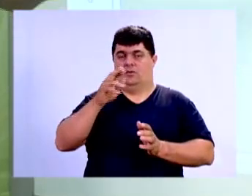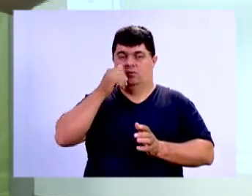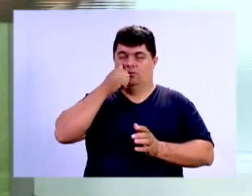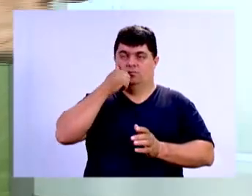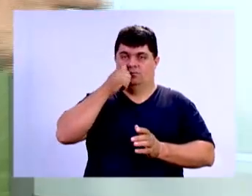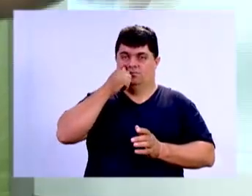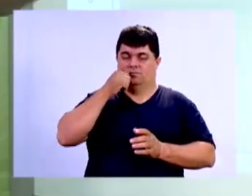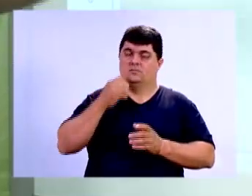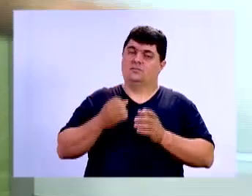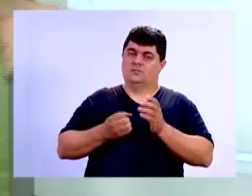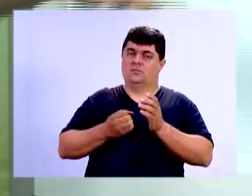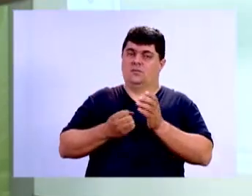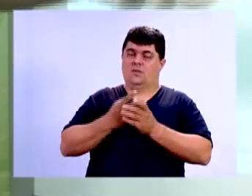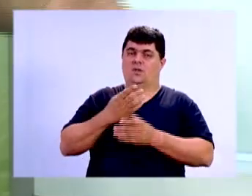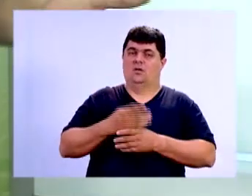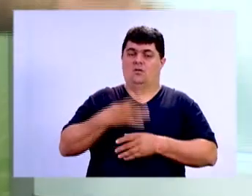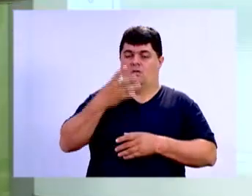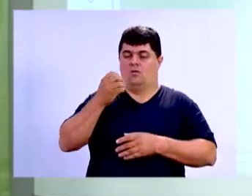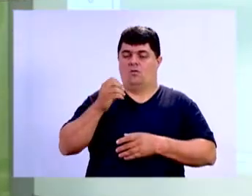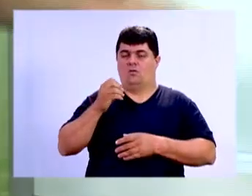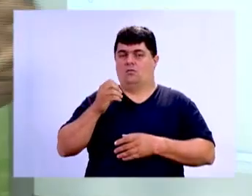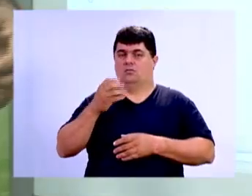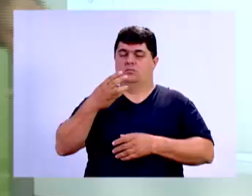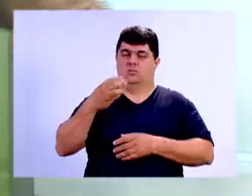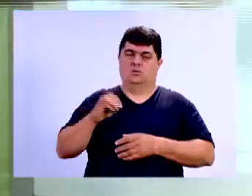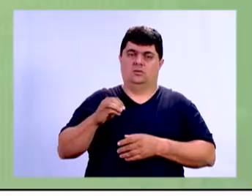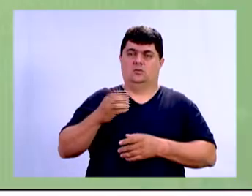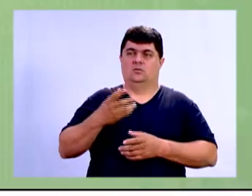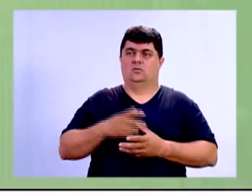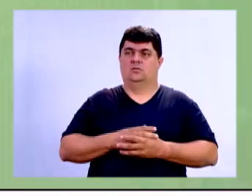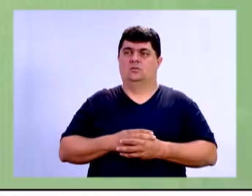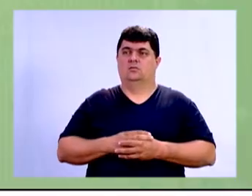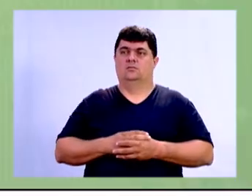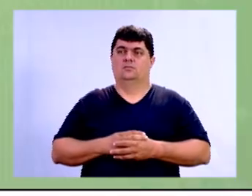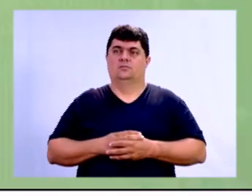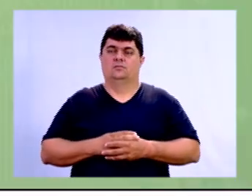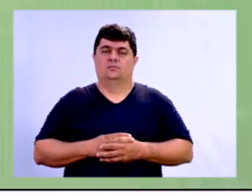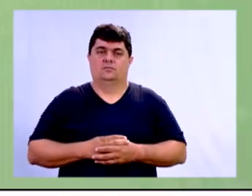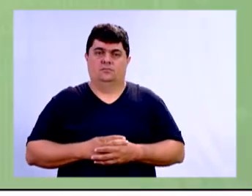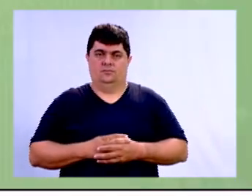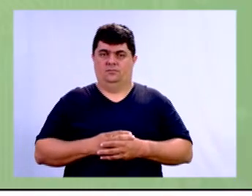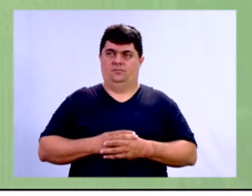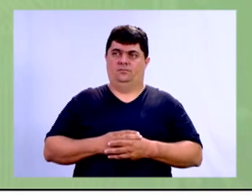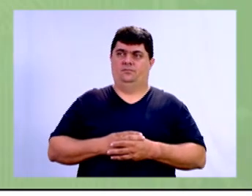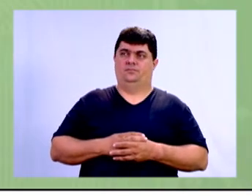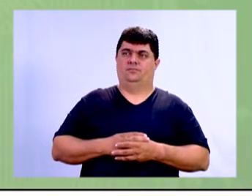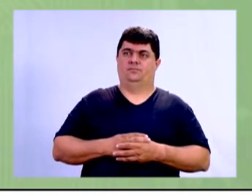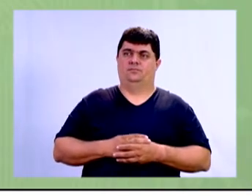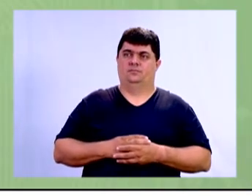criar um vetor de 40 posições ou de 30 posições, aqui no caso, o exemplo que eu dei, né?